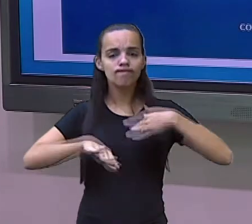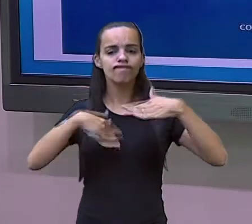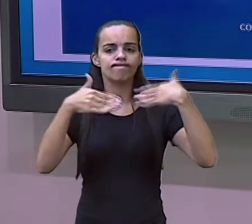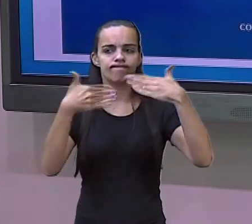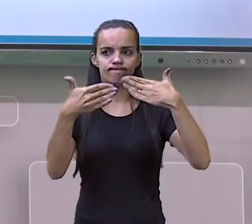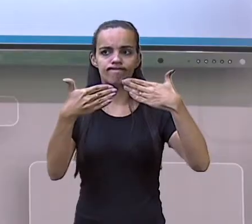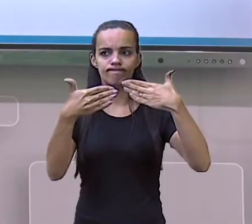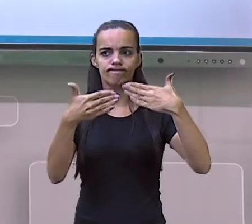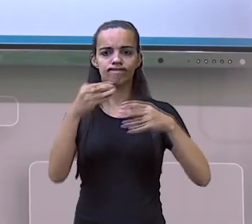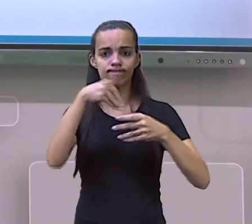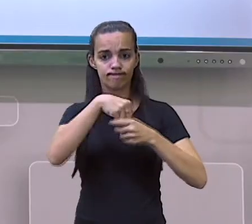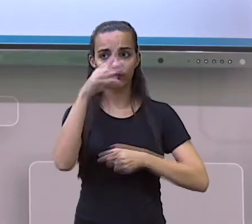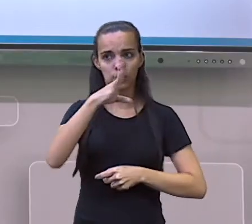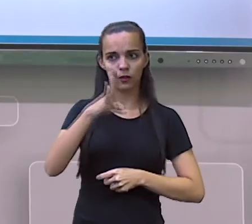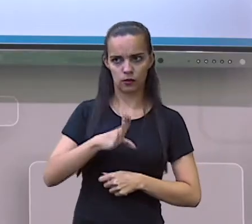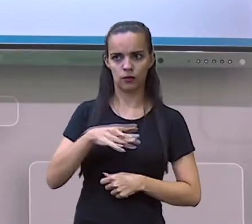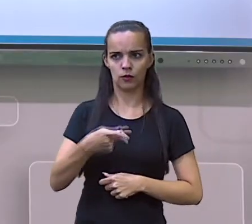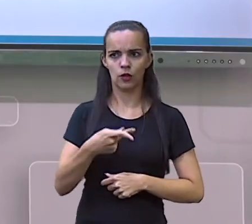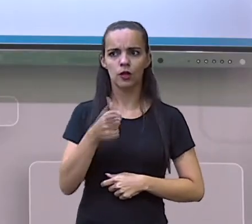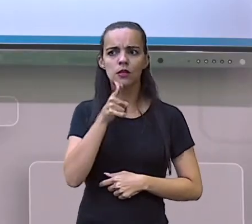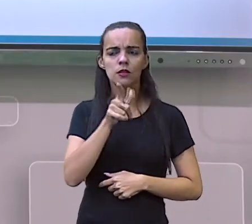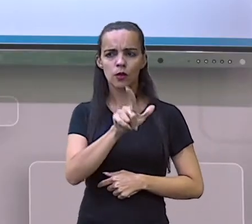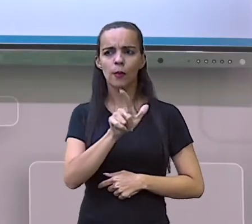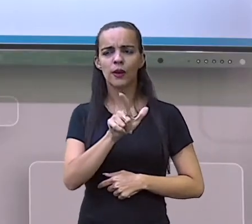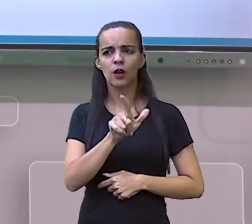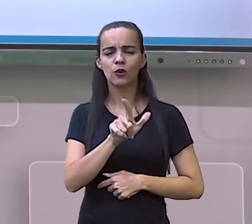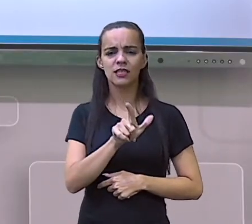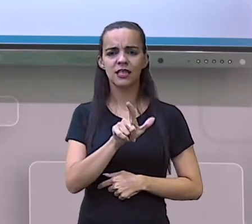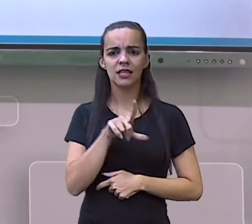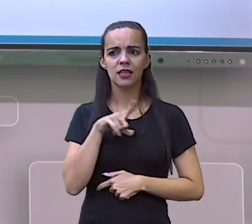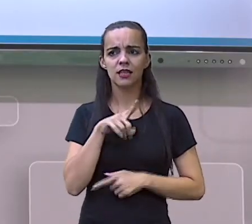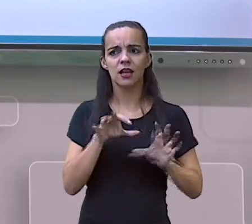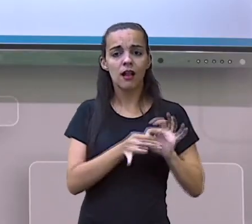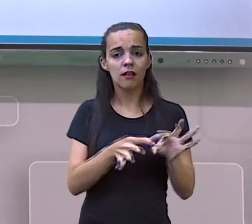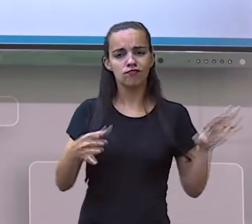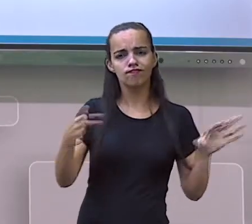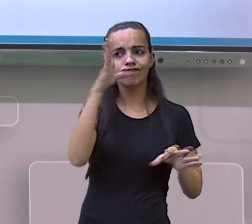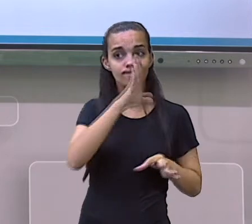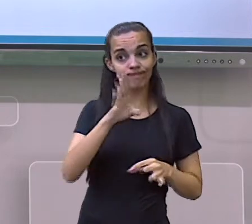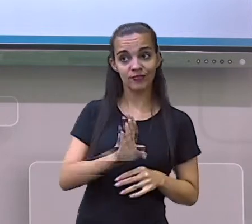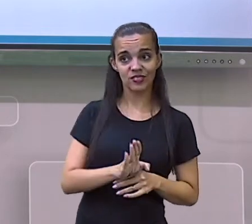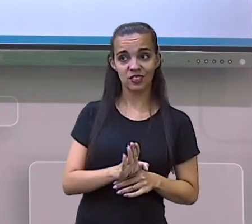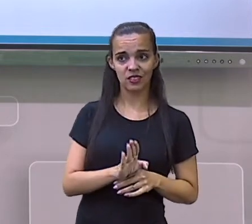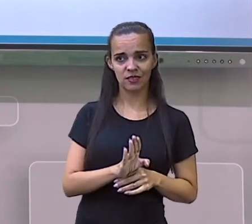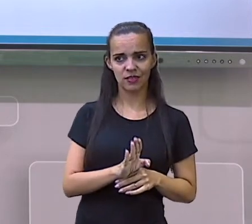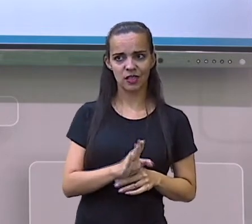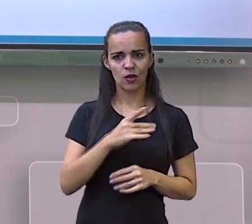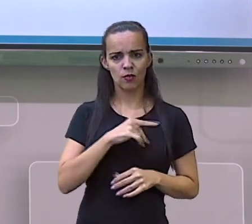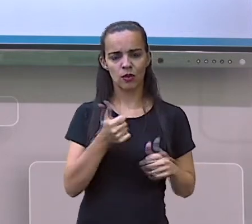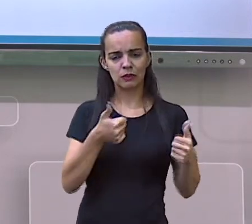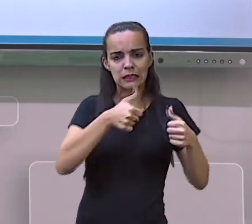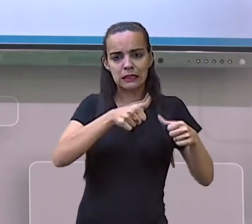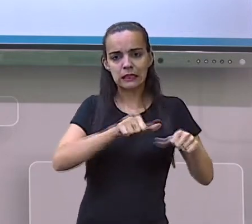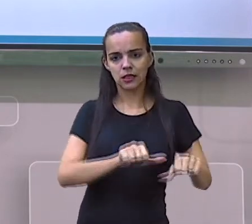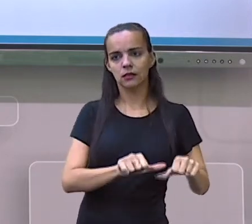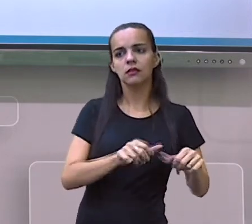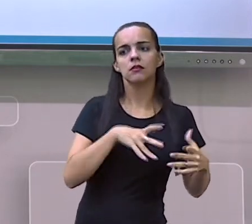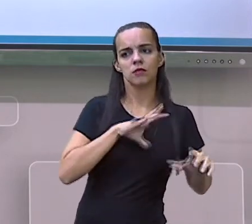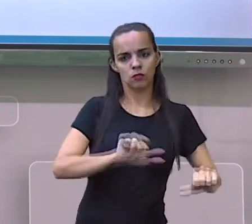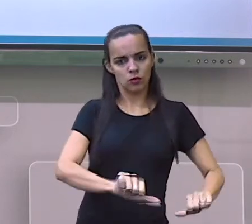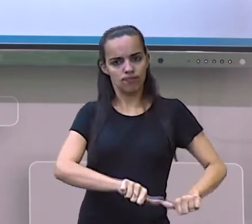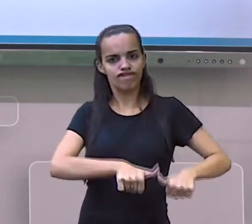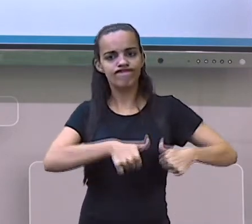desenvolvimento para o Brasil, para tirar o Brasil da fase de recessão. E